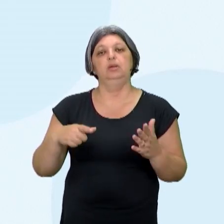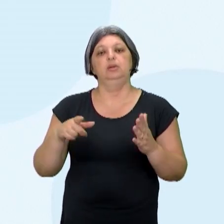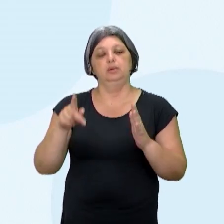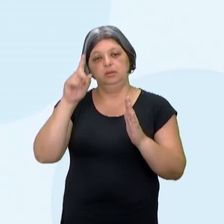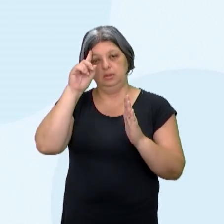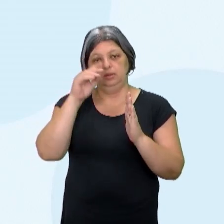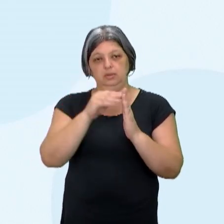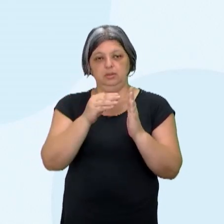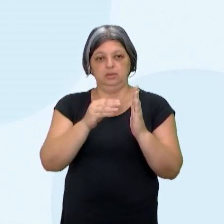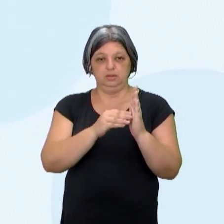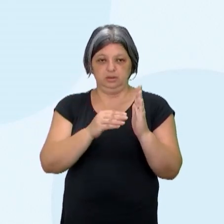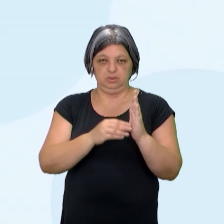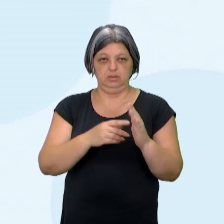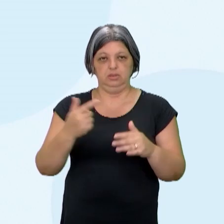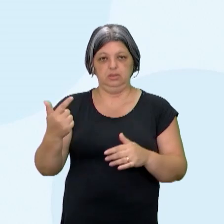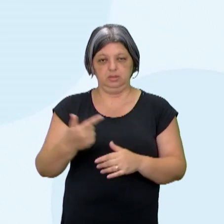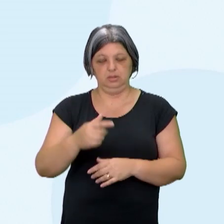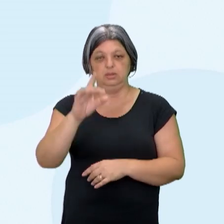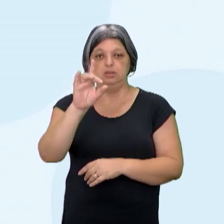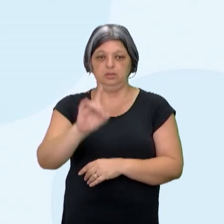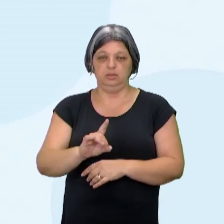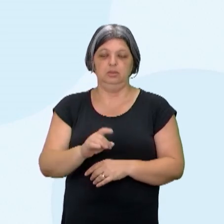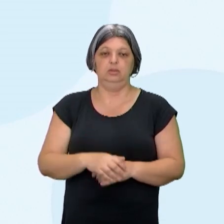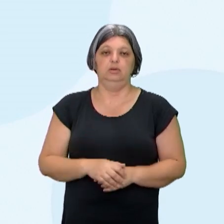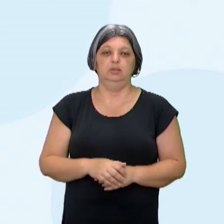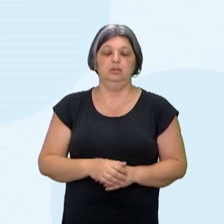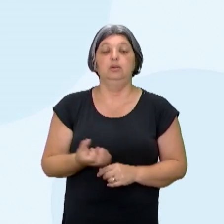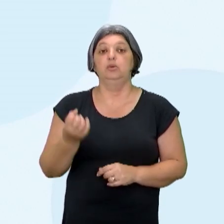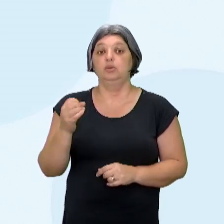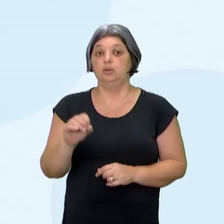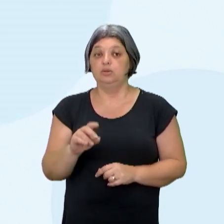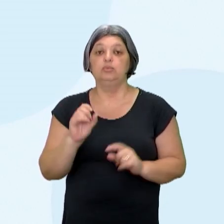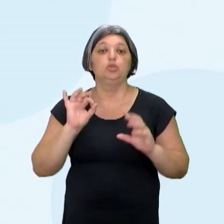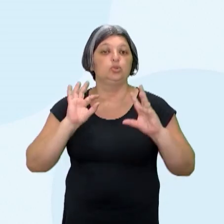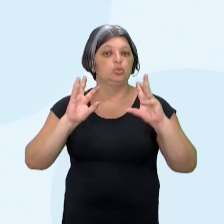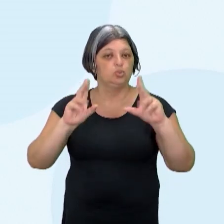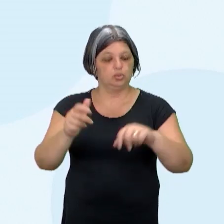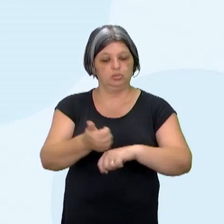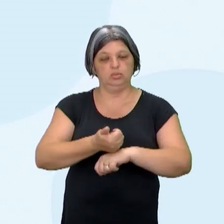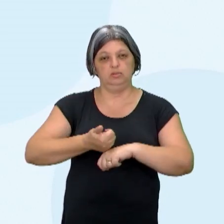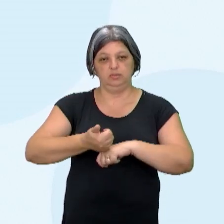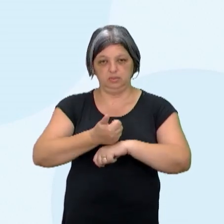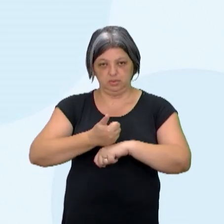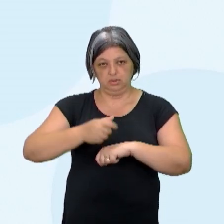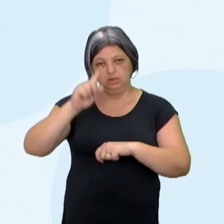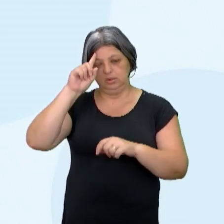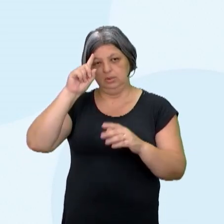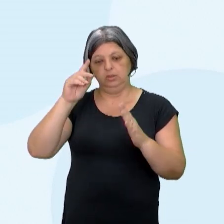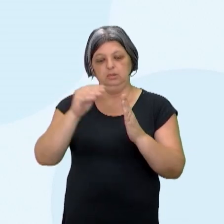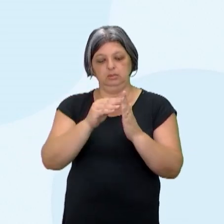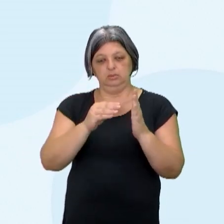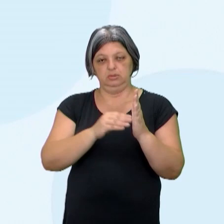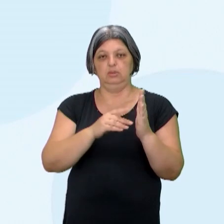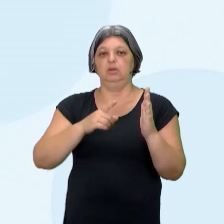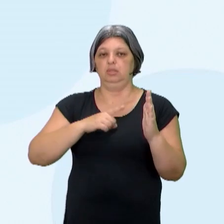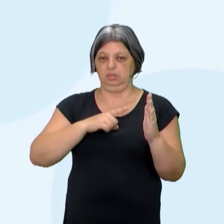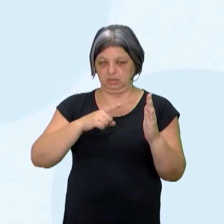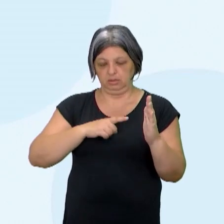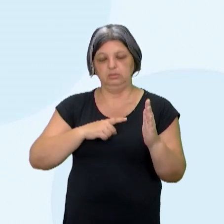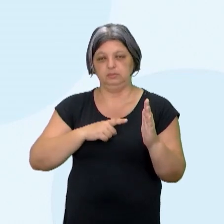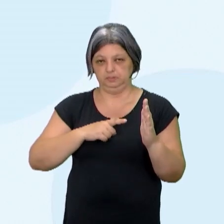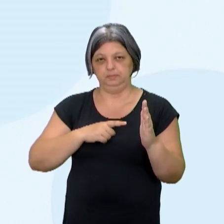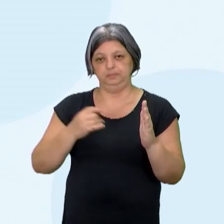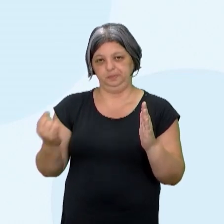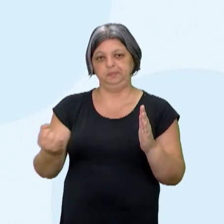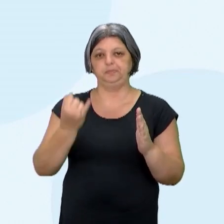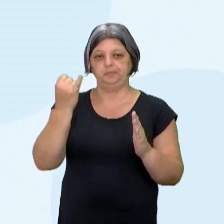e do vice-diretor vai ser validada pelo diretor. Ou seja, todos os profissionais da escola é muito importante que tenham uma